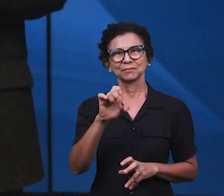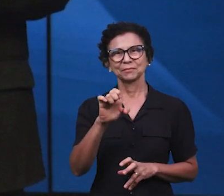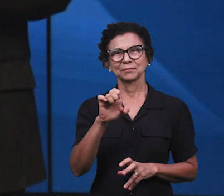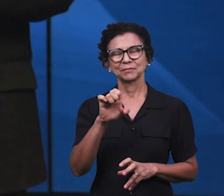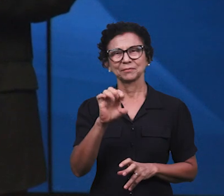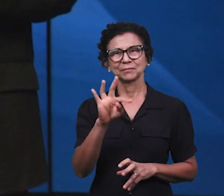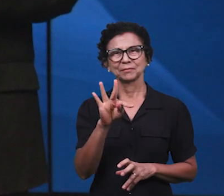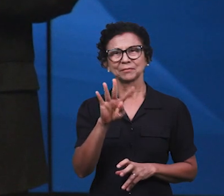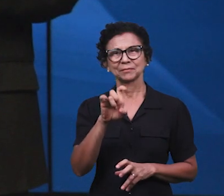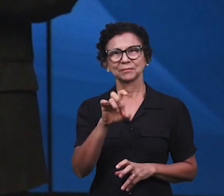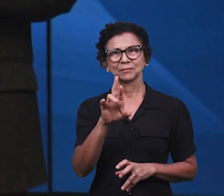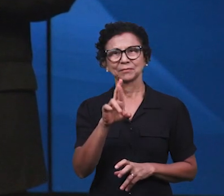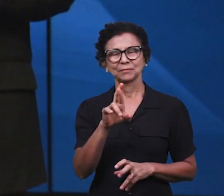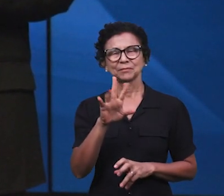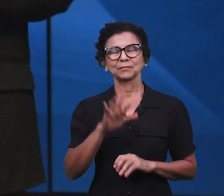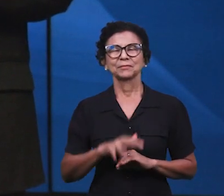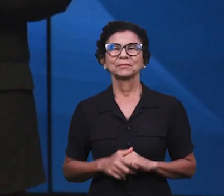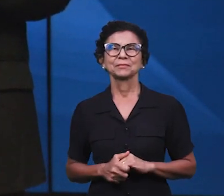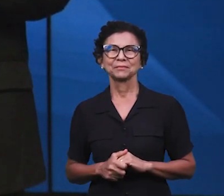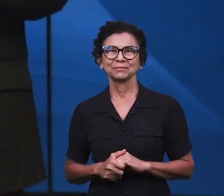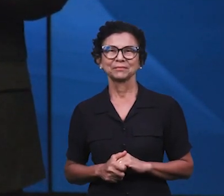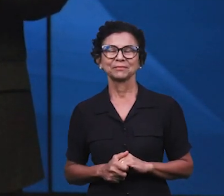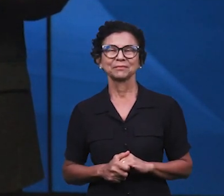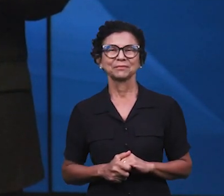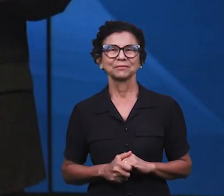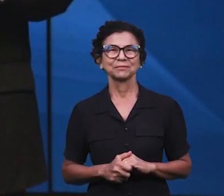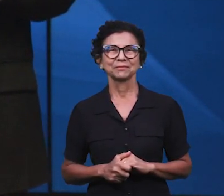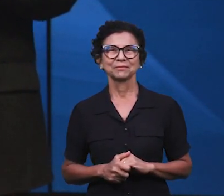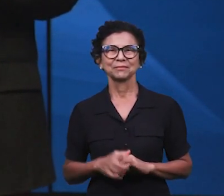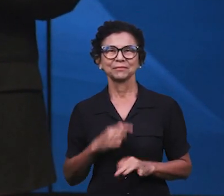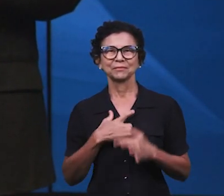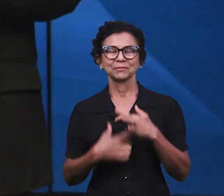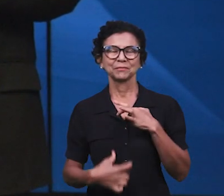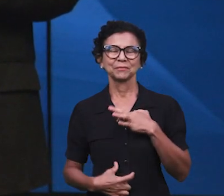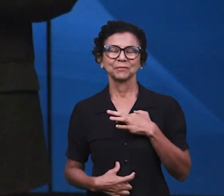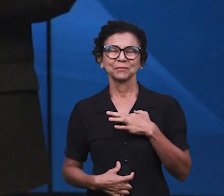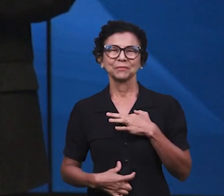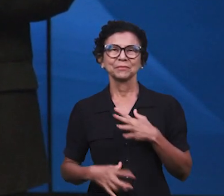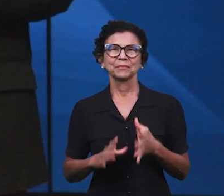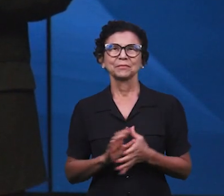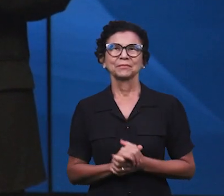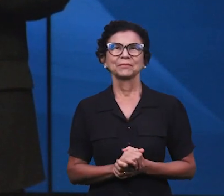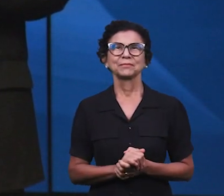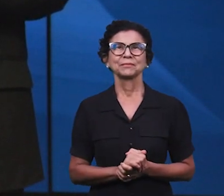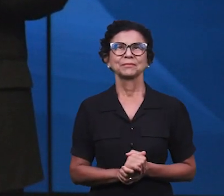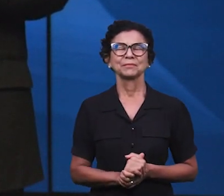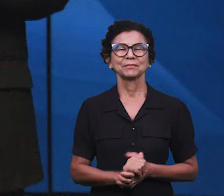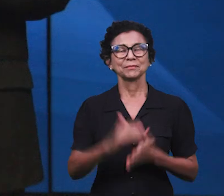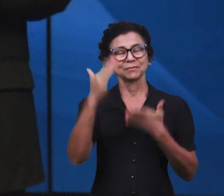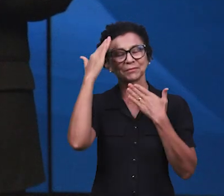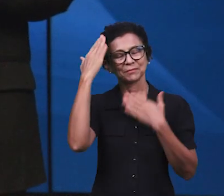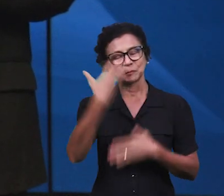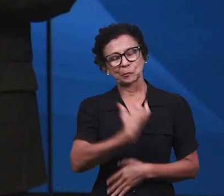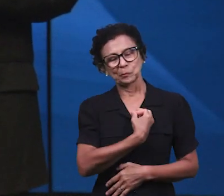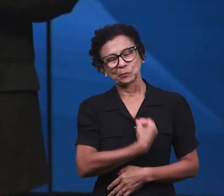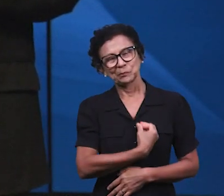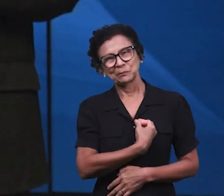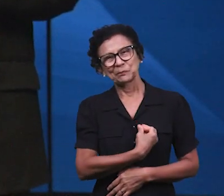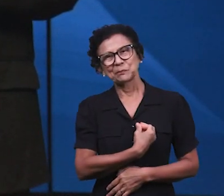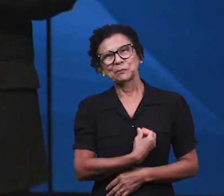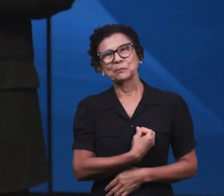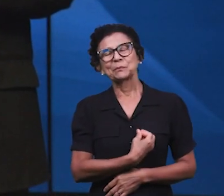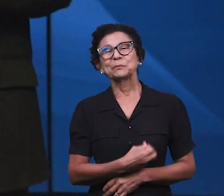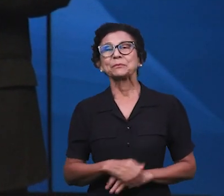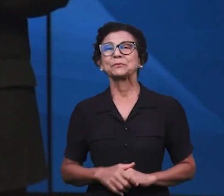Luque, ele faz parte do grupo de obreiros da nossa igreja em Itapema. Peter Luque, muito obrigado pela sua